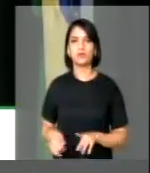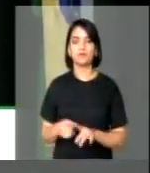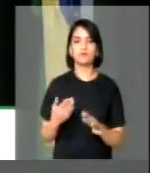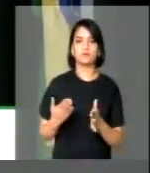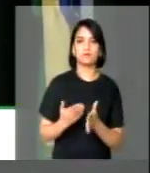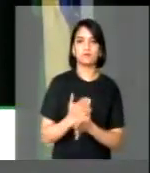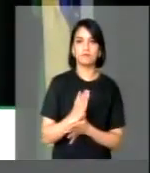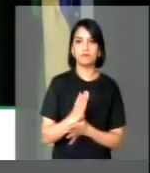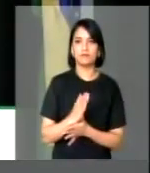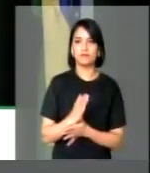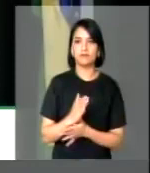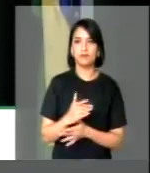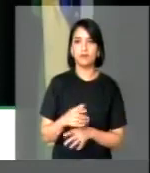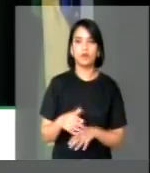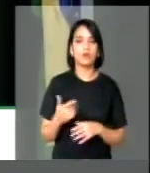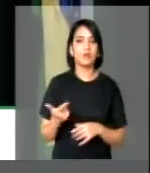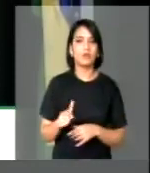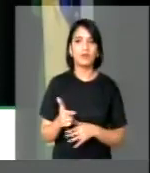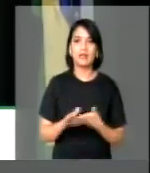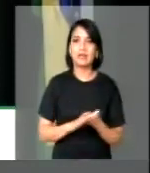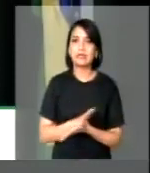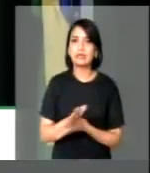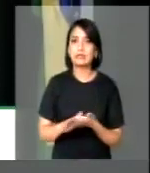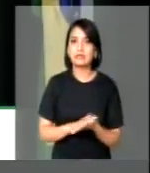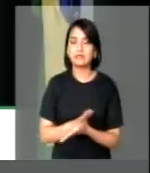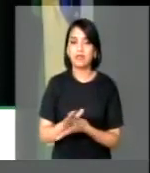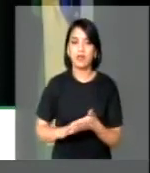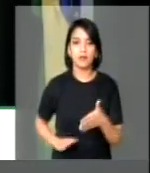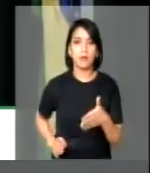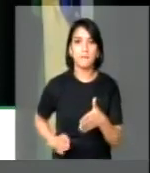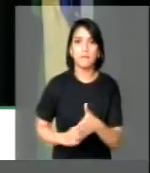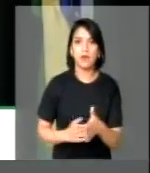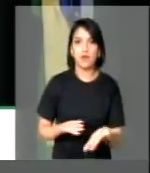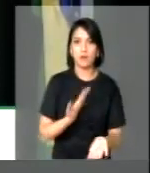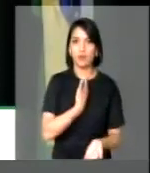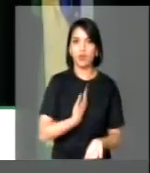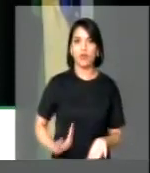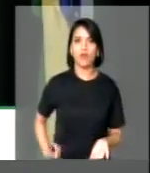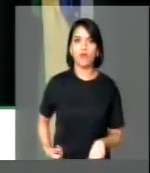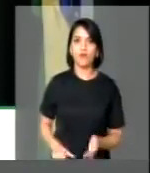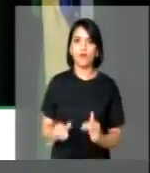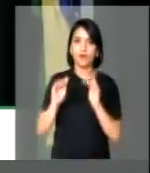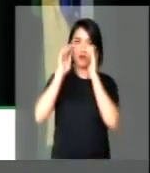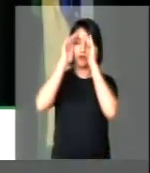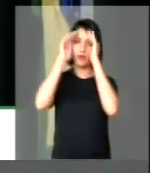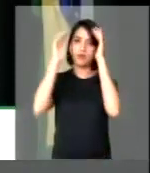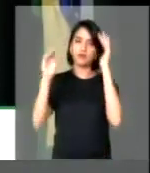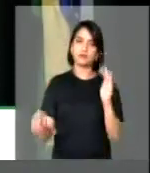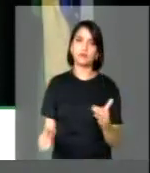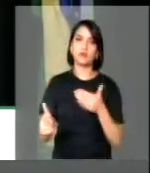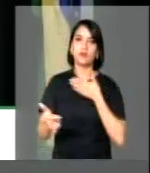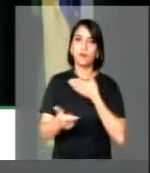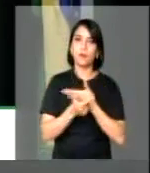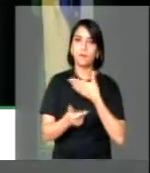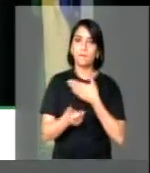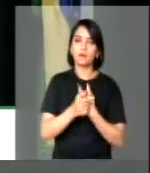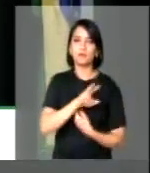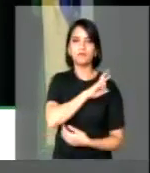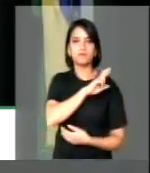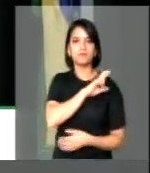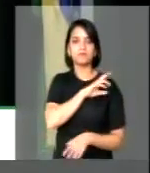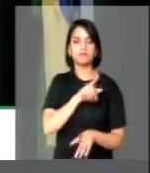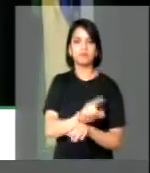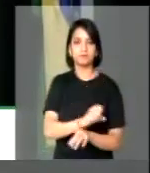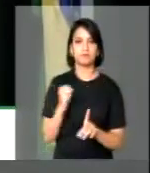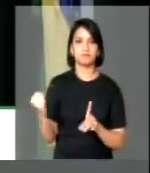aprovado. Então não há nada que impeça que o governo cumpra o seu papel, que é também um papel